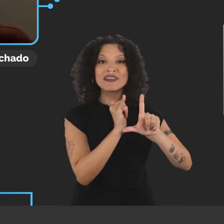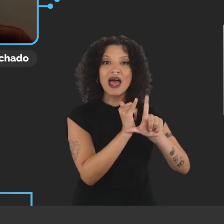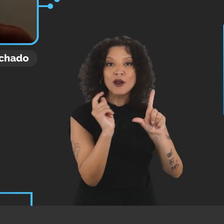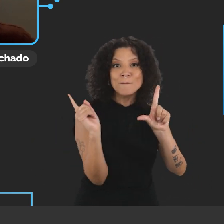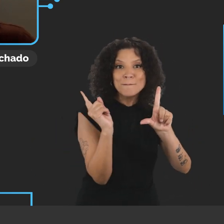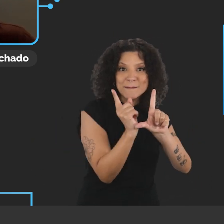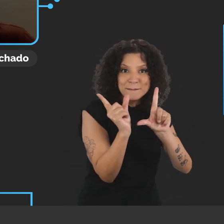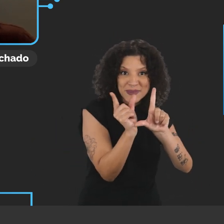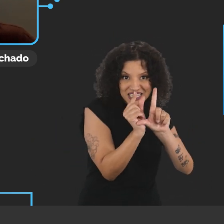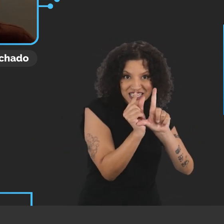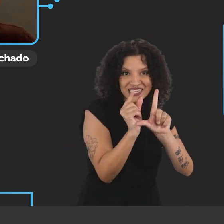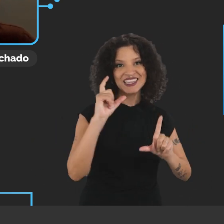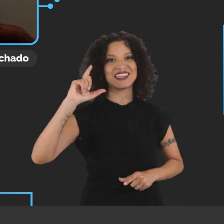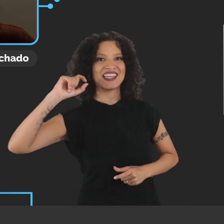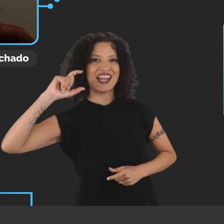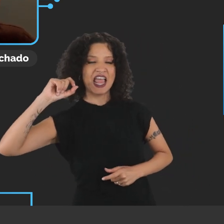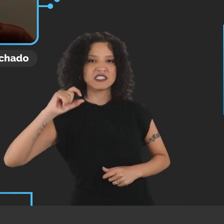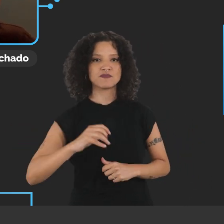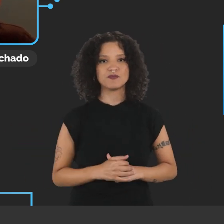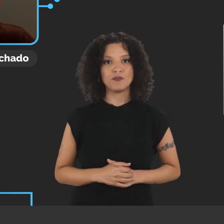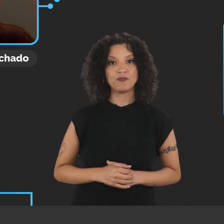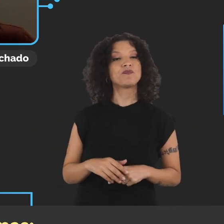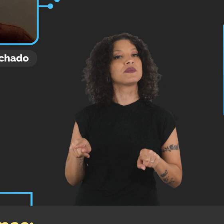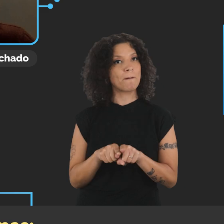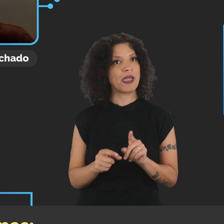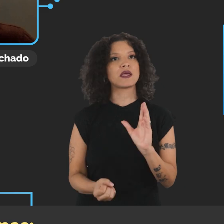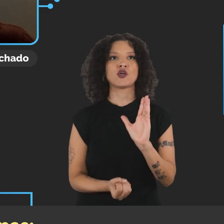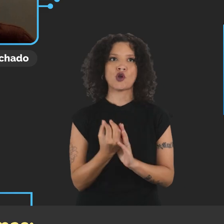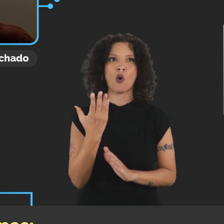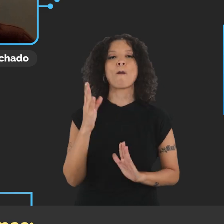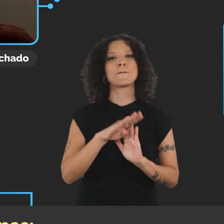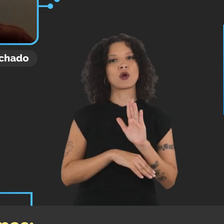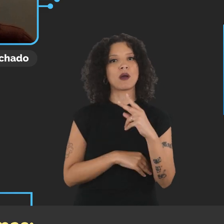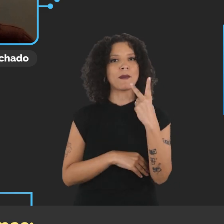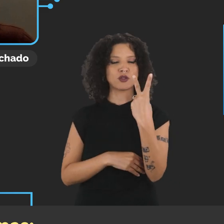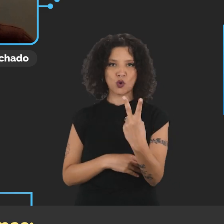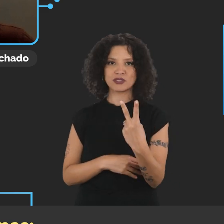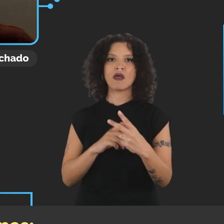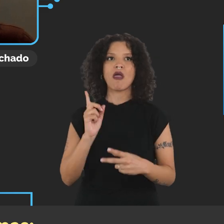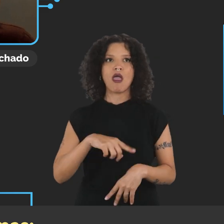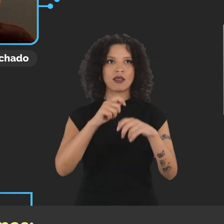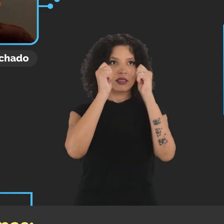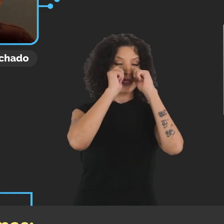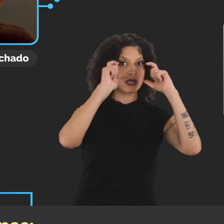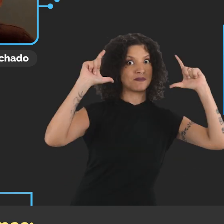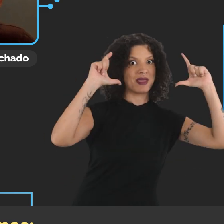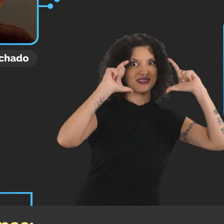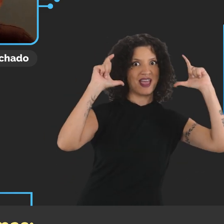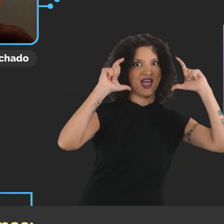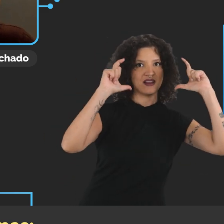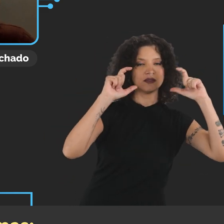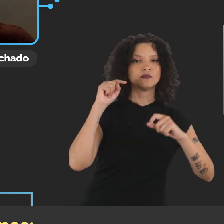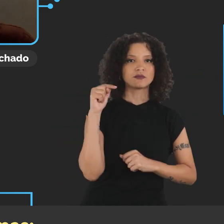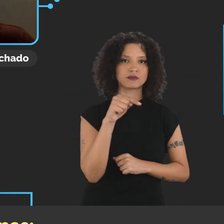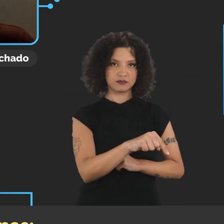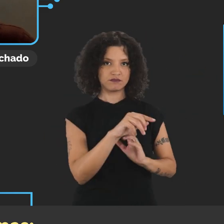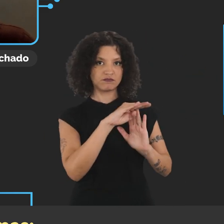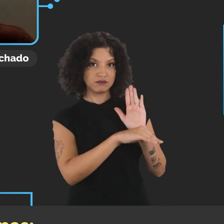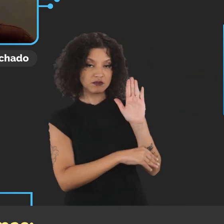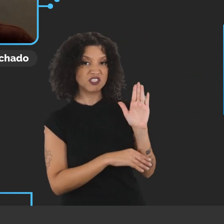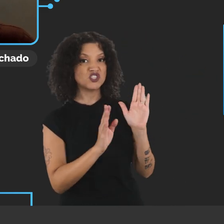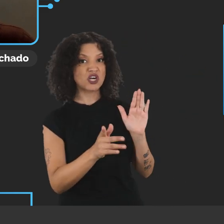documentários. Temos também 2 programas próprios, né? Nós desenvolvemos esses 2 programas, que é o Despertar, que é